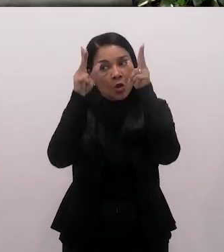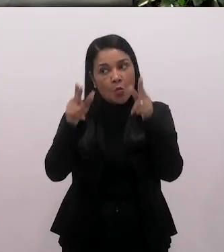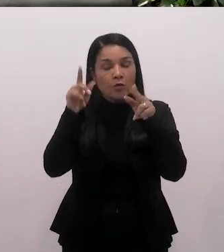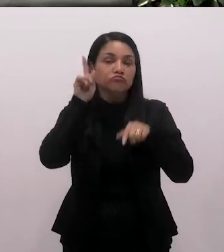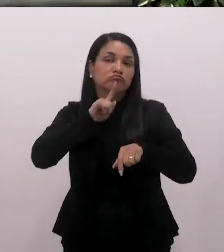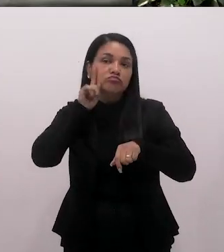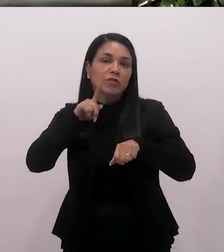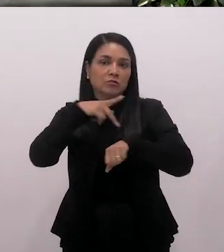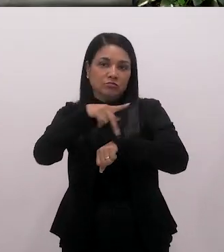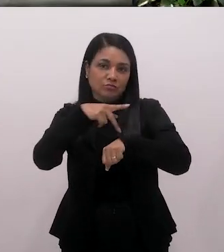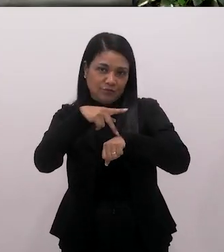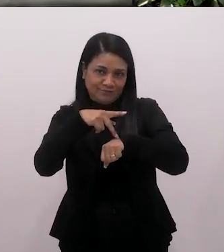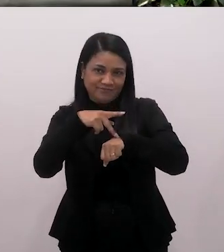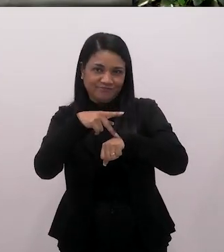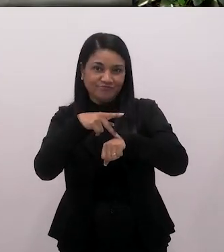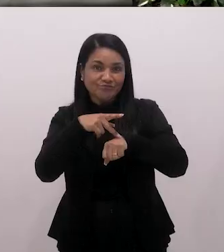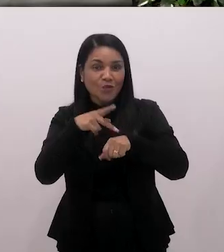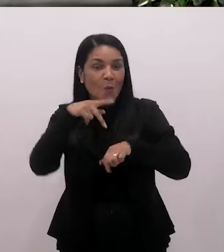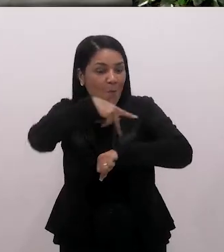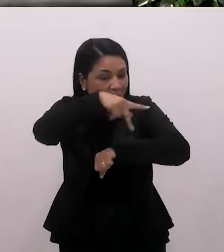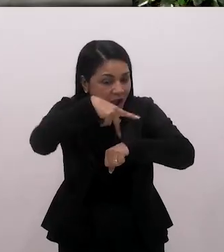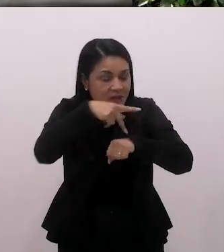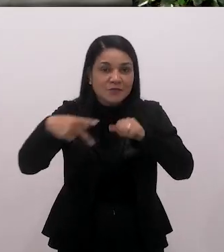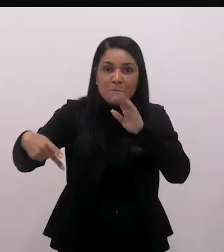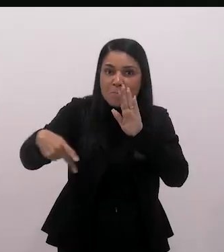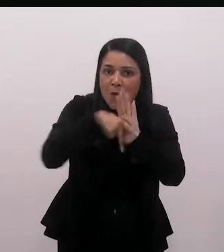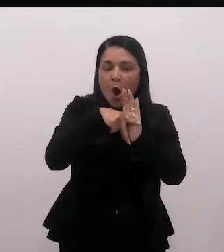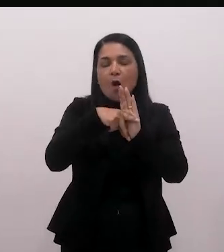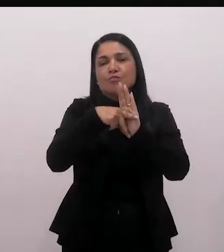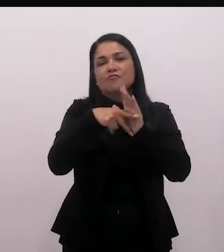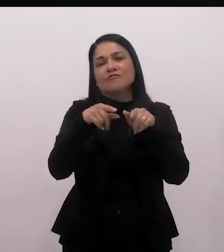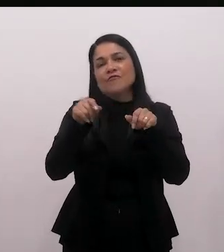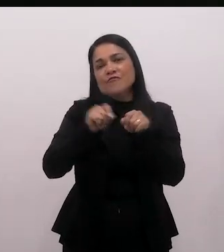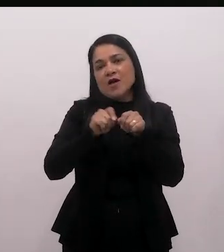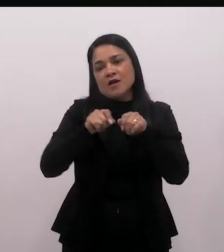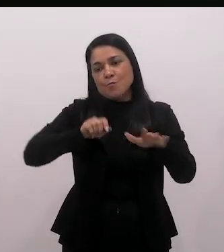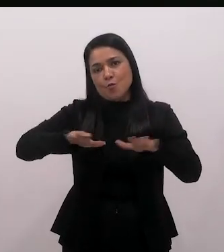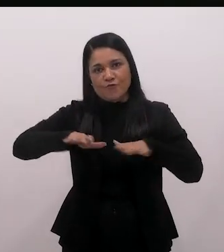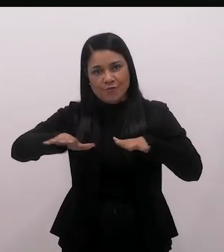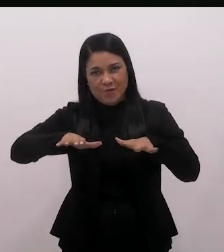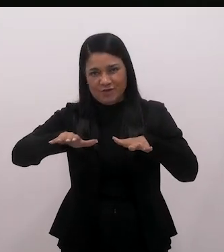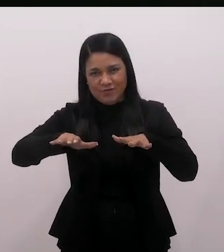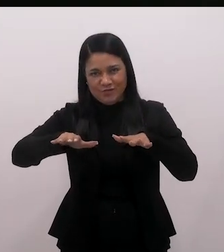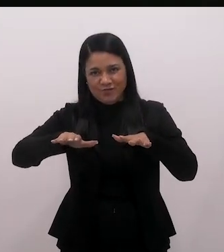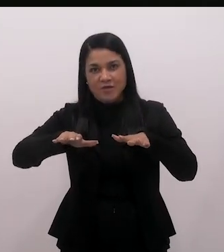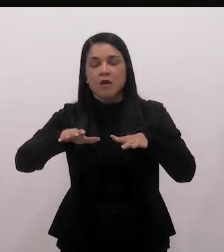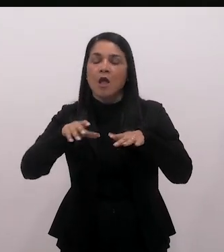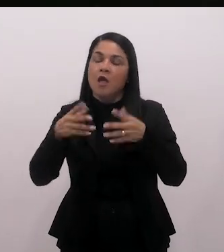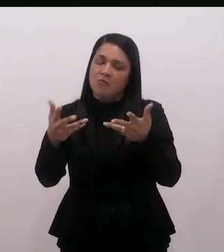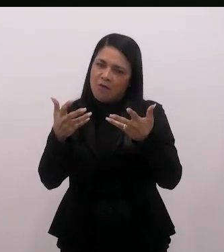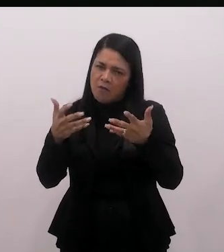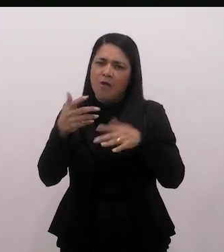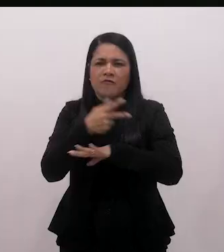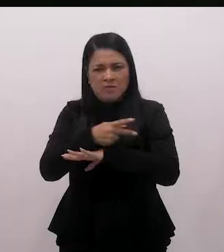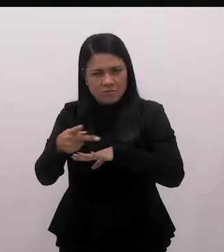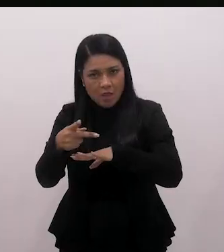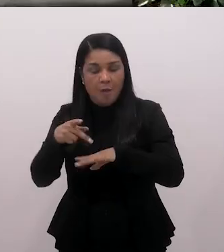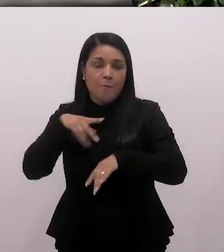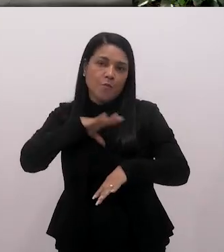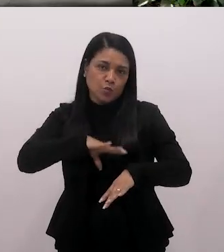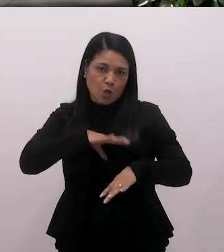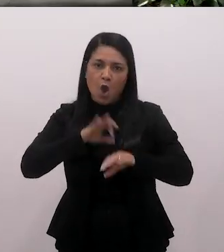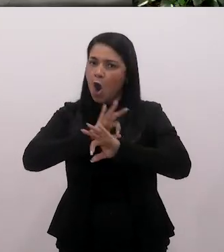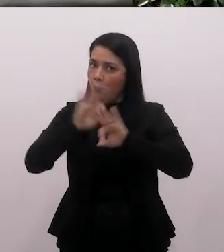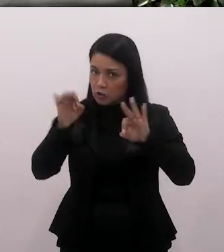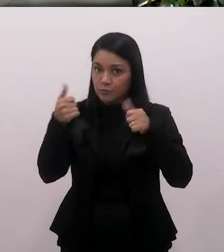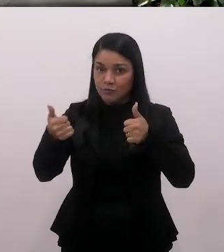é o país que tem que fazer o movimento. Sim. Não são as pessoas que têm que vir... Óbvio que se quiserem vir visitar Portugal, ótimo. Claro. Mas não é